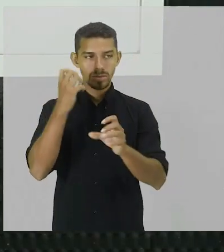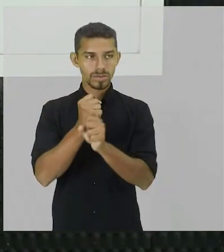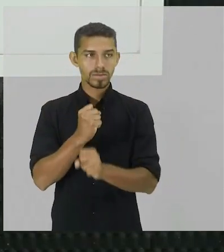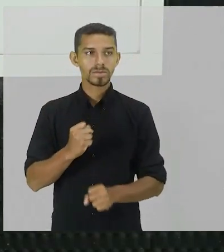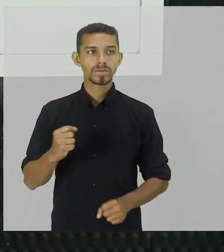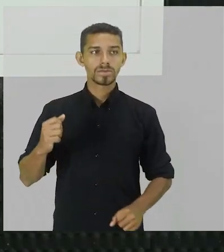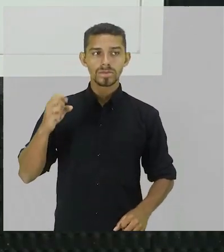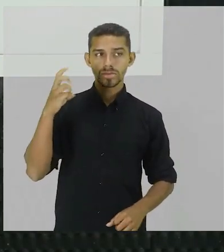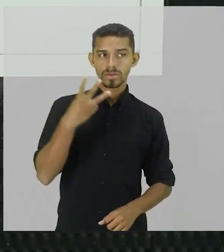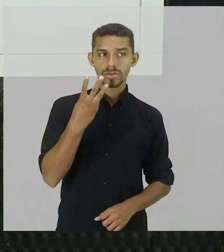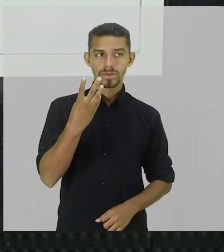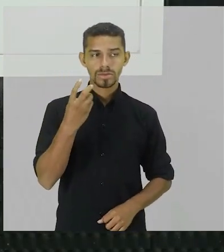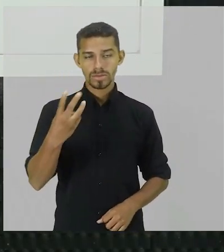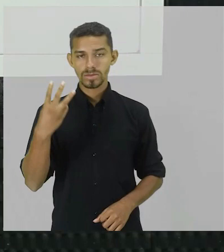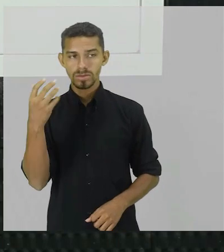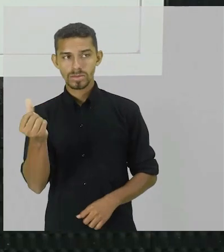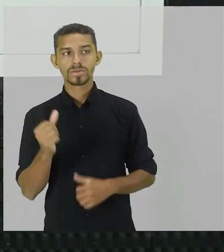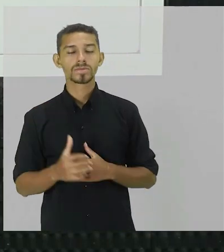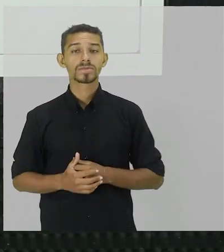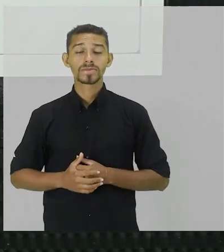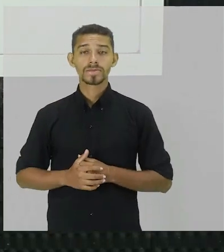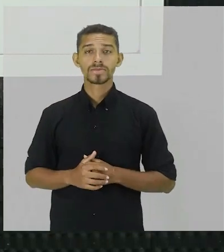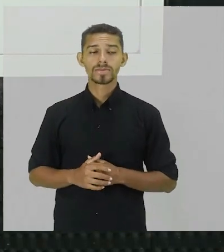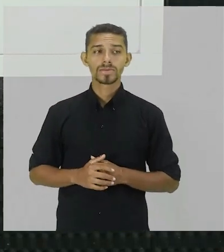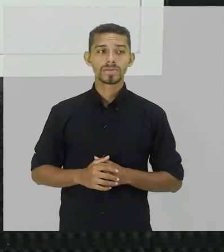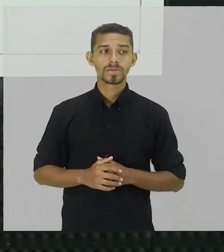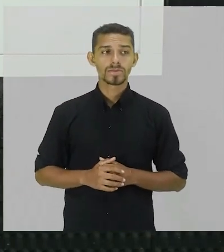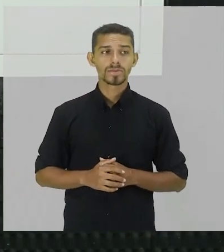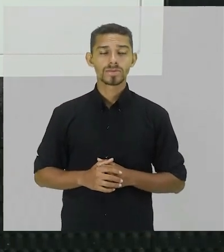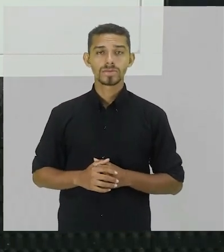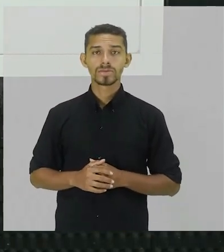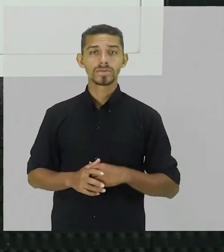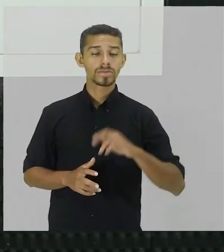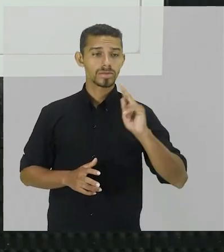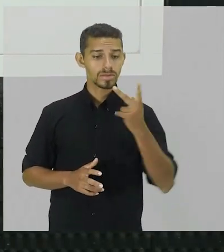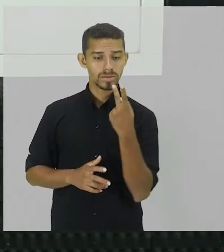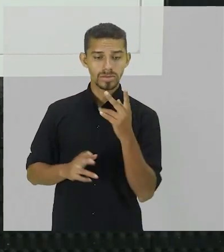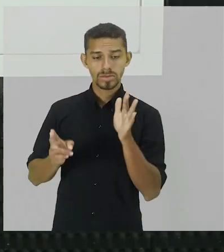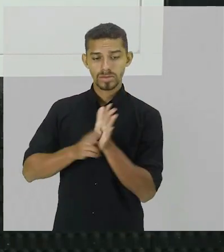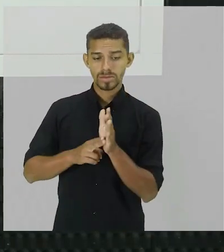Certo? E a altura H vai ser igual a